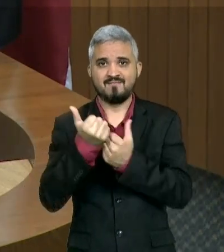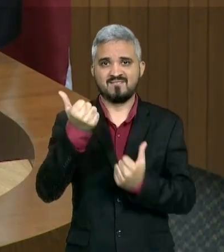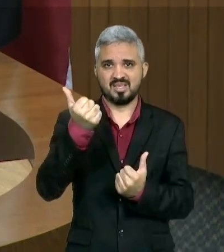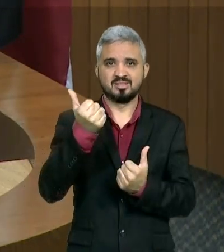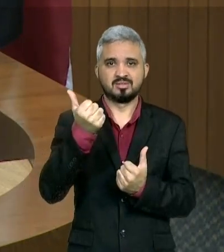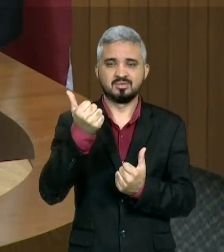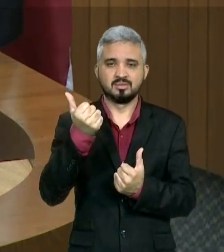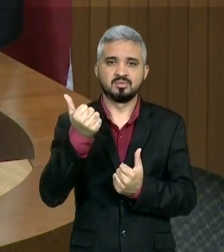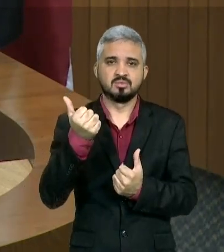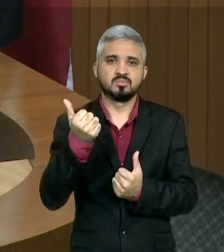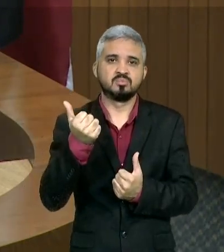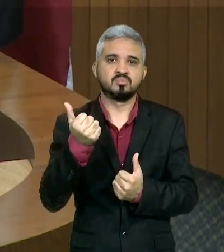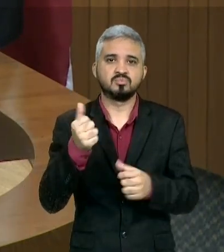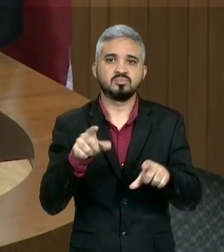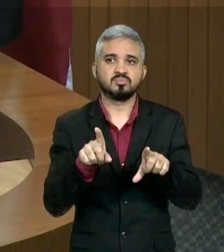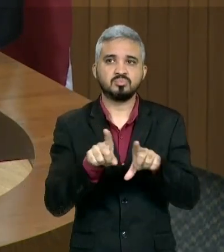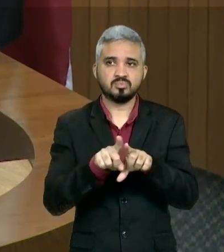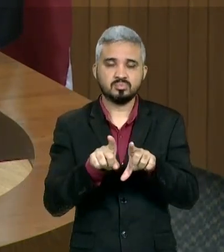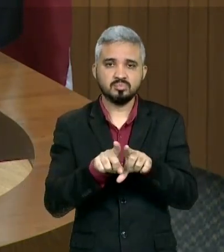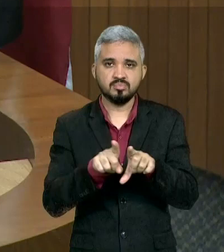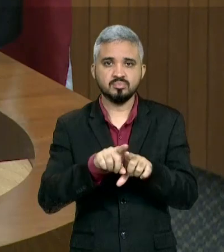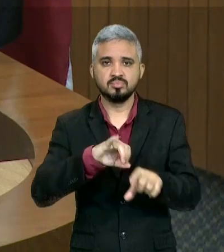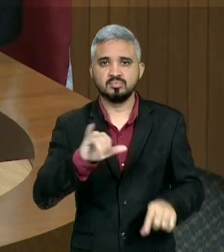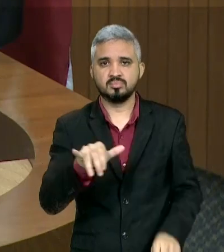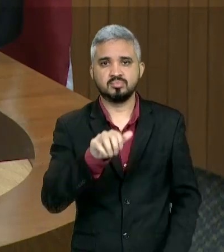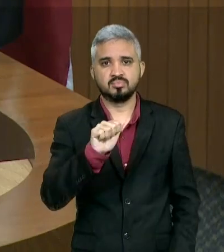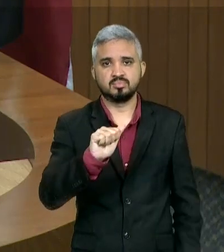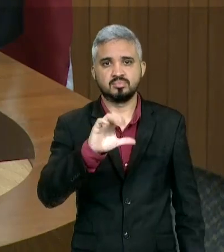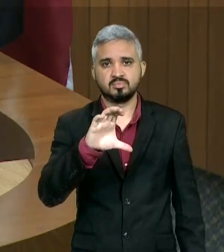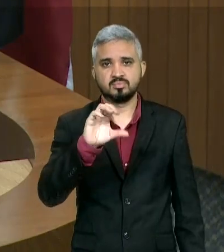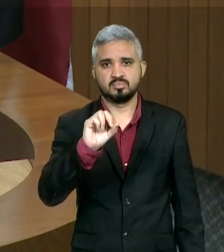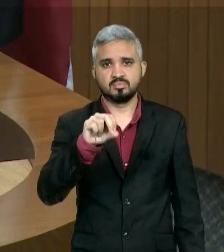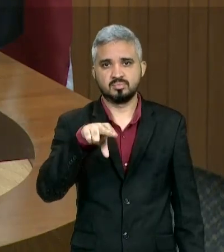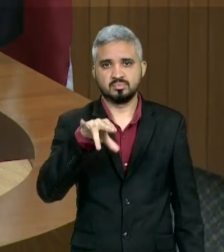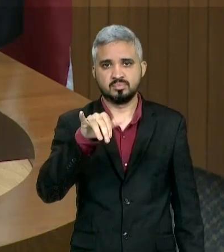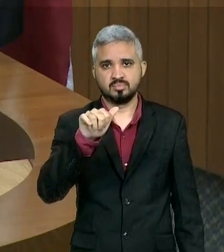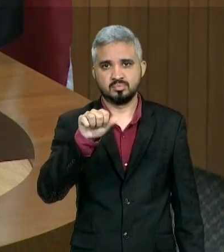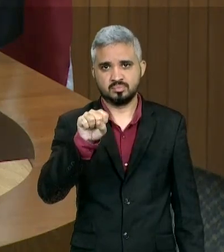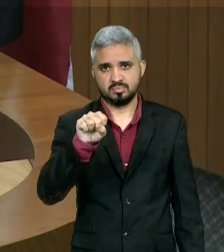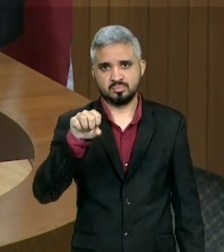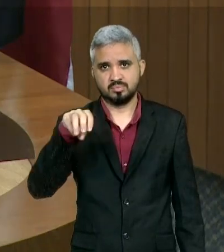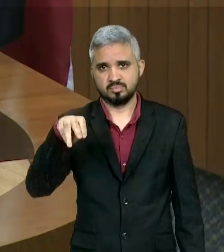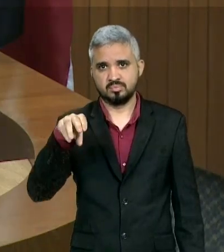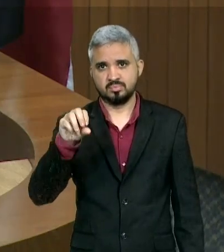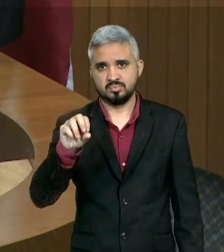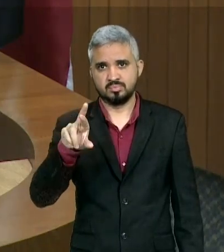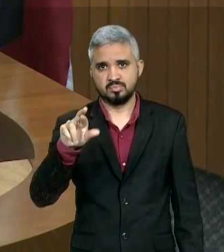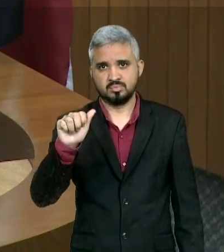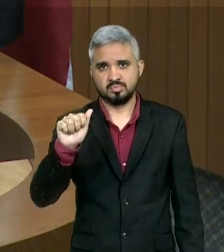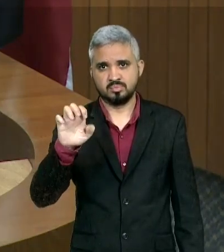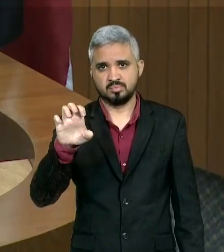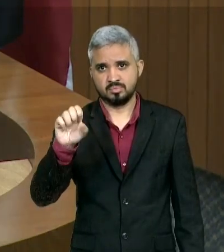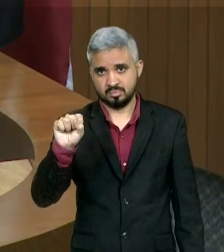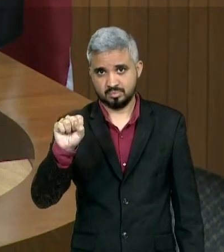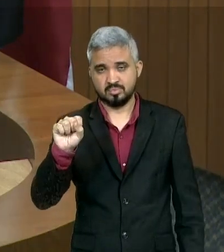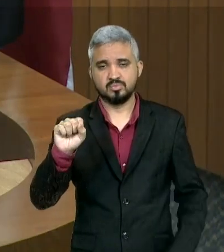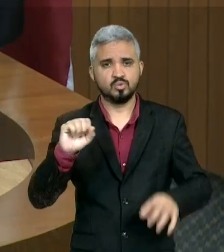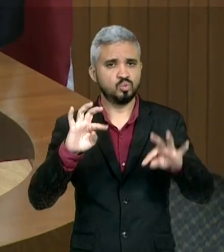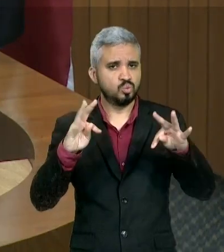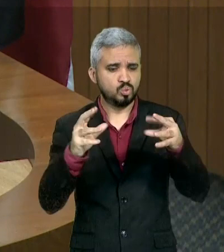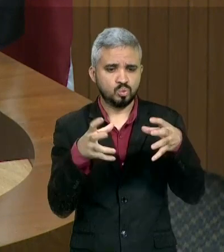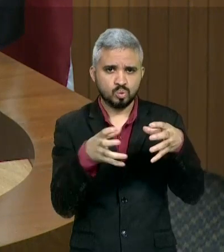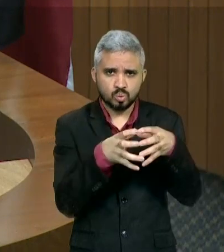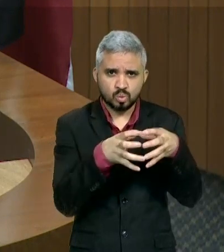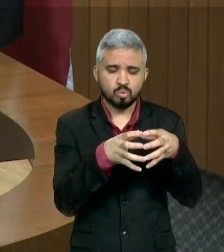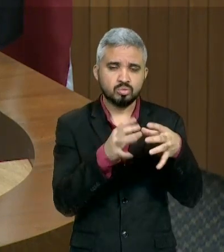deputado Rafael, o Jaconias Moraes, ex-candidato também a prefeito. Ou seja, todo esse grupo